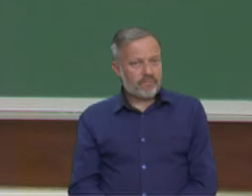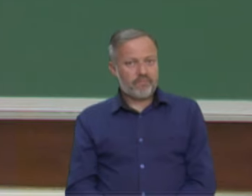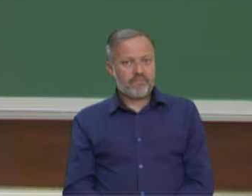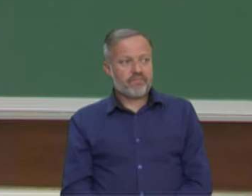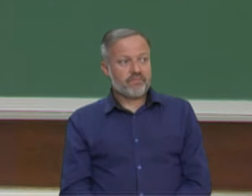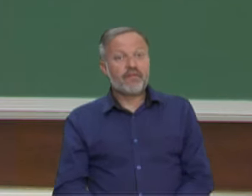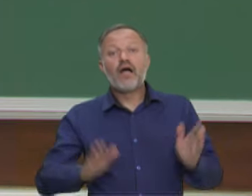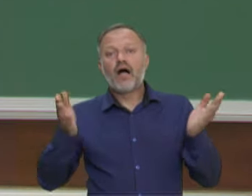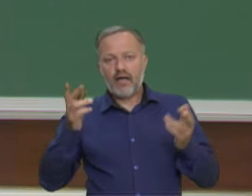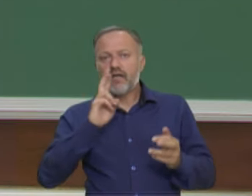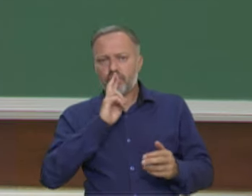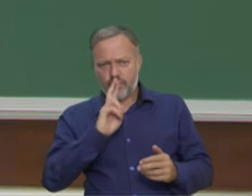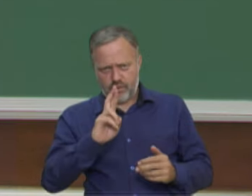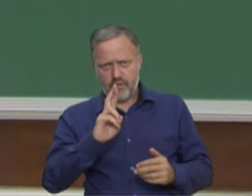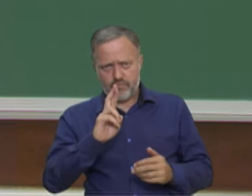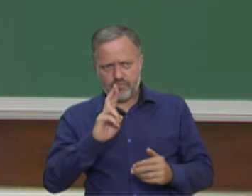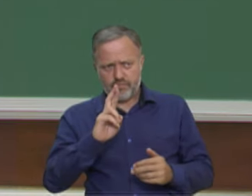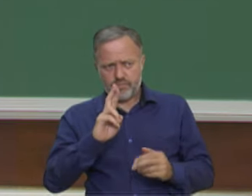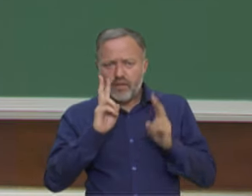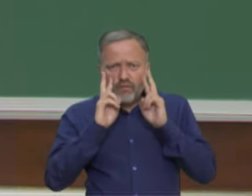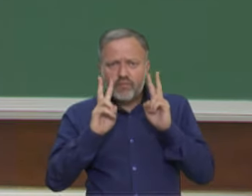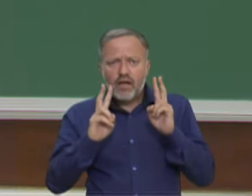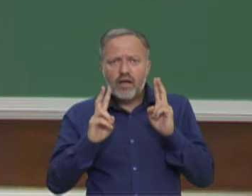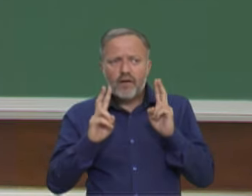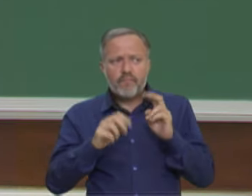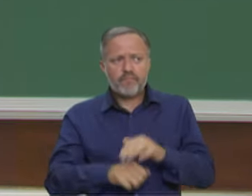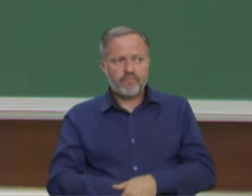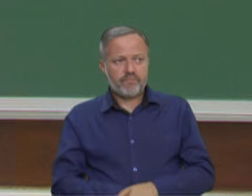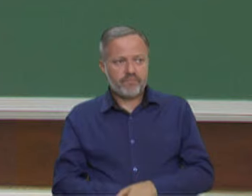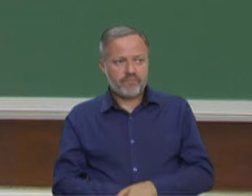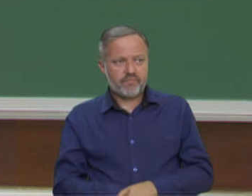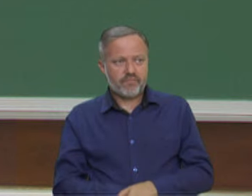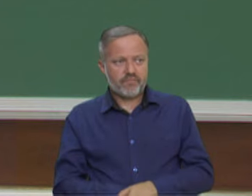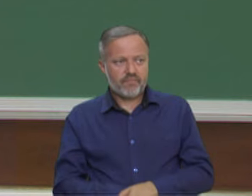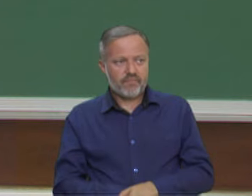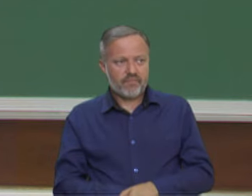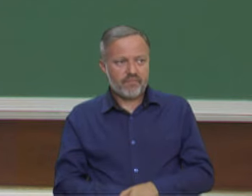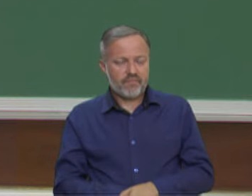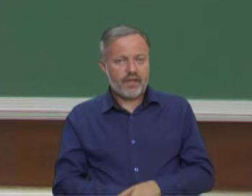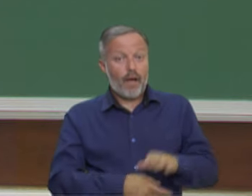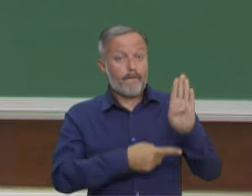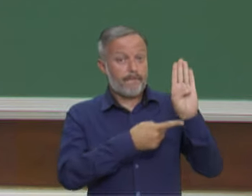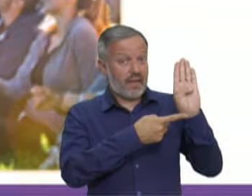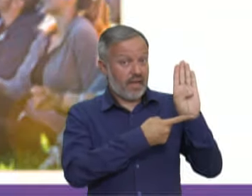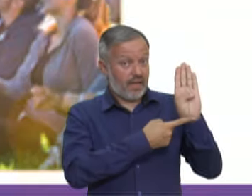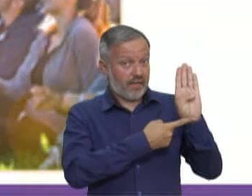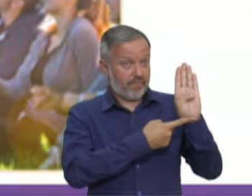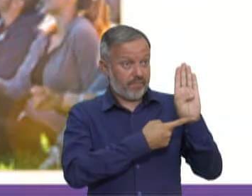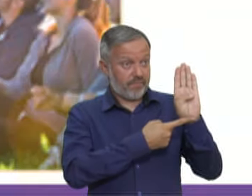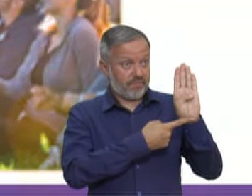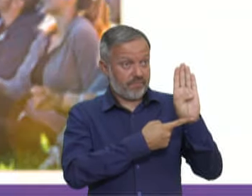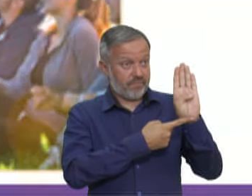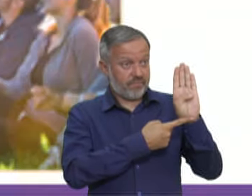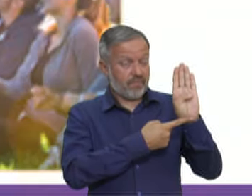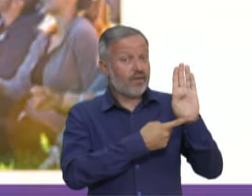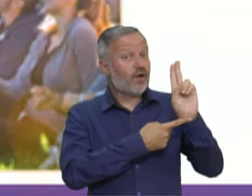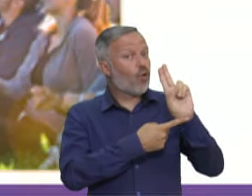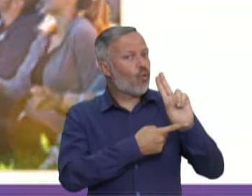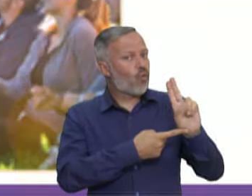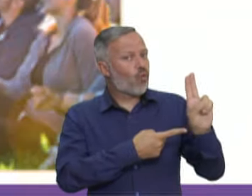E aí, pessoal, resolveram? Vamos corrigir então? Olha lá. A plaquinha B,